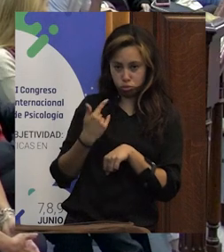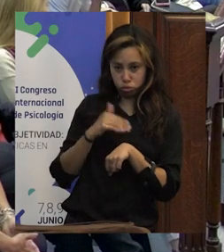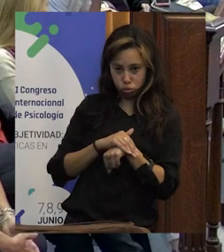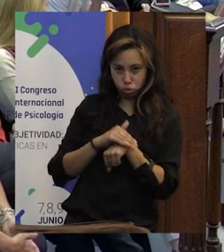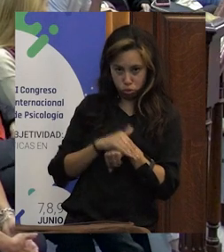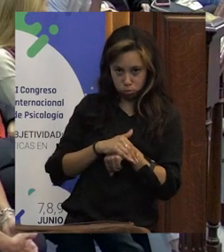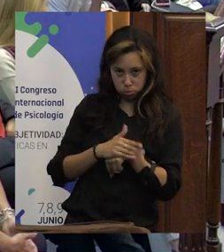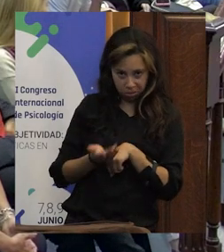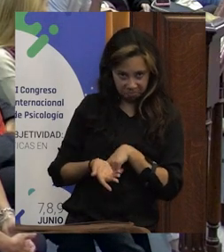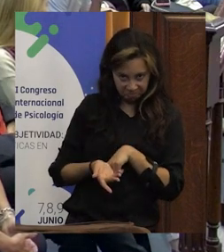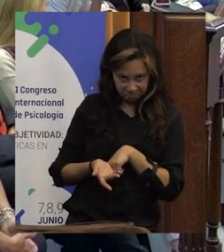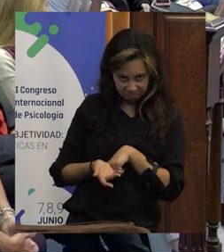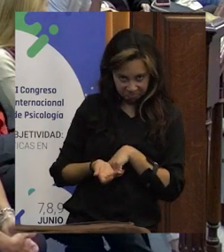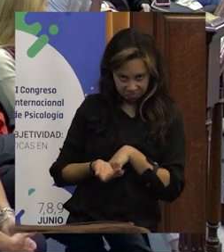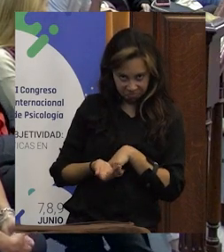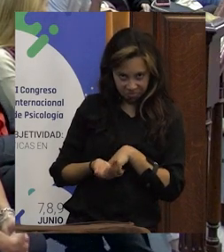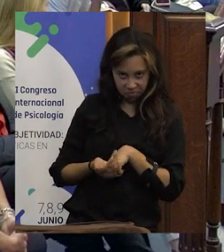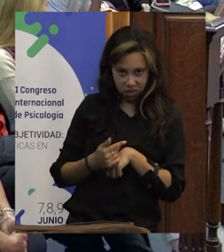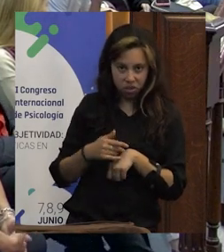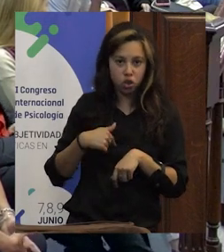no haya podido